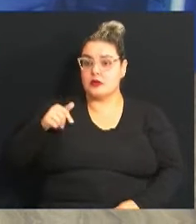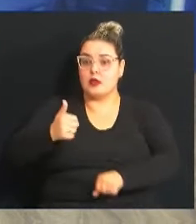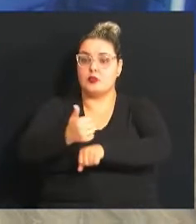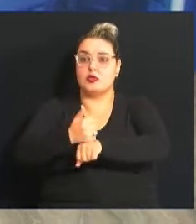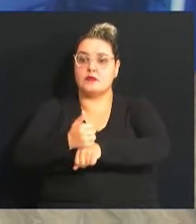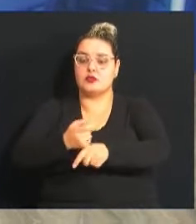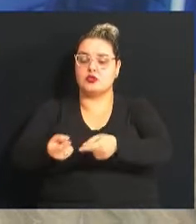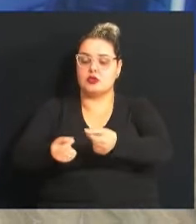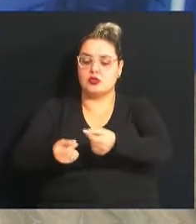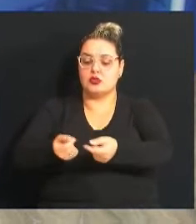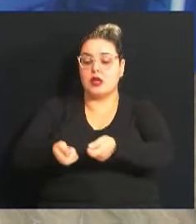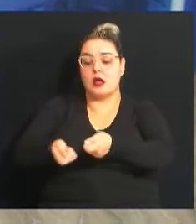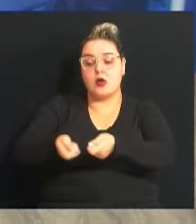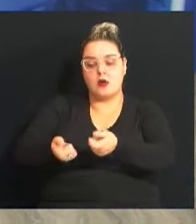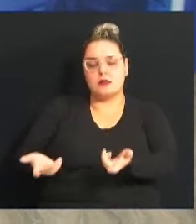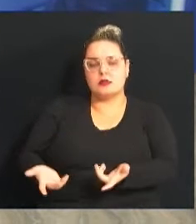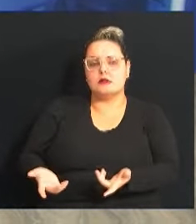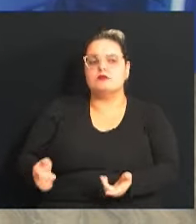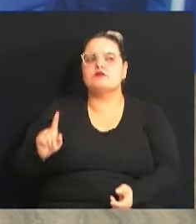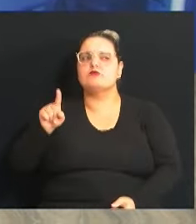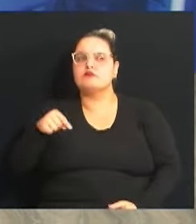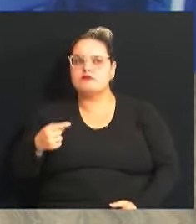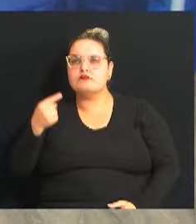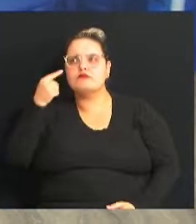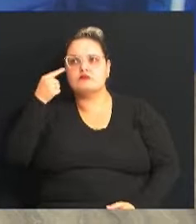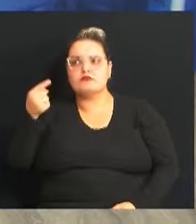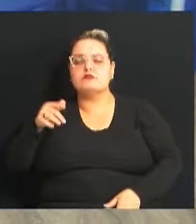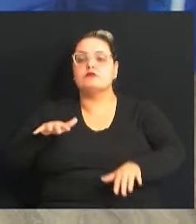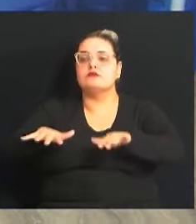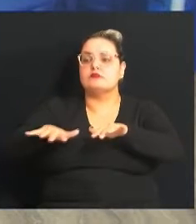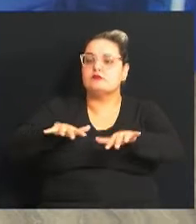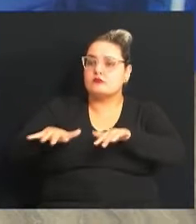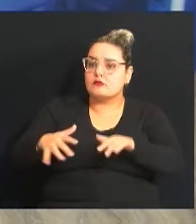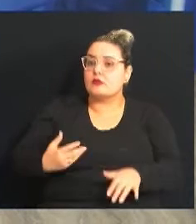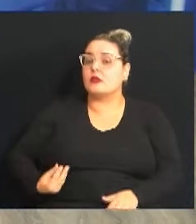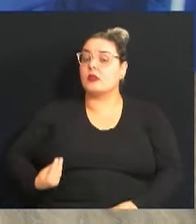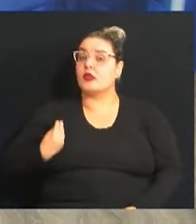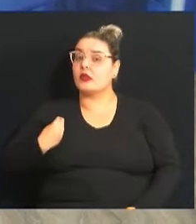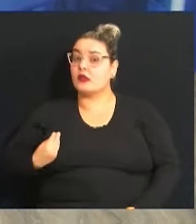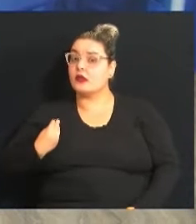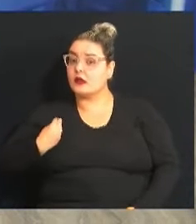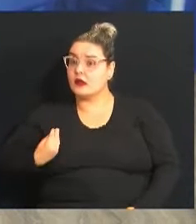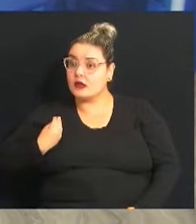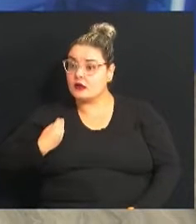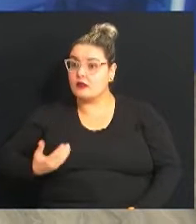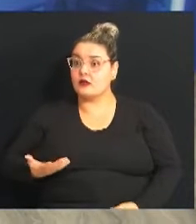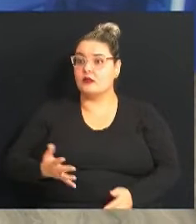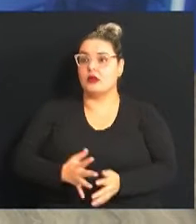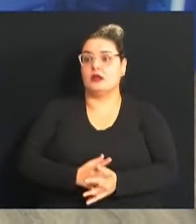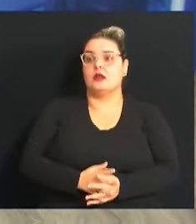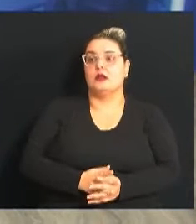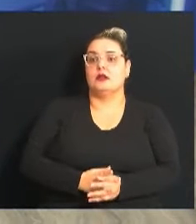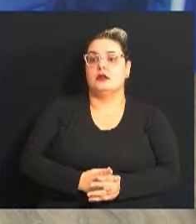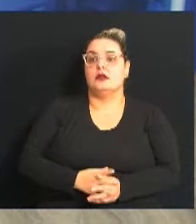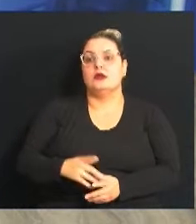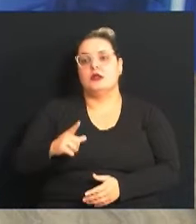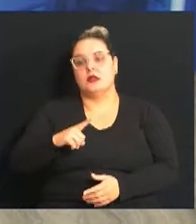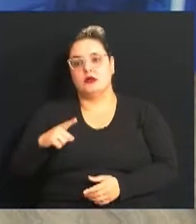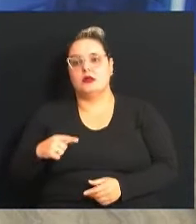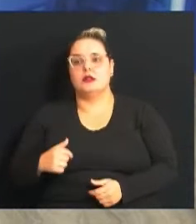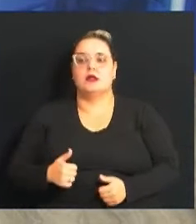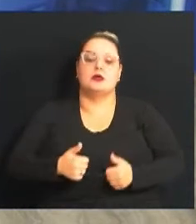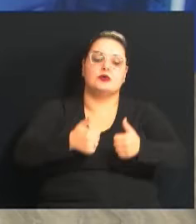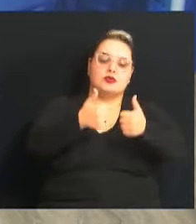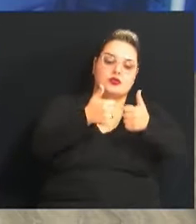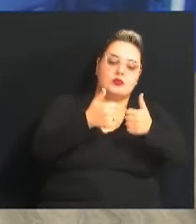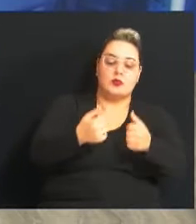E nesse sentido, esse movimento, esse fenômeno que nós estamos passando, que tem seus pontos negativos, aí como